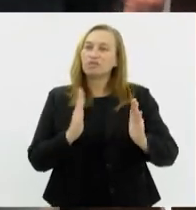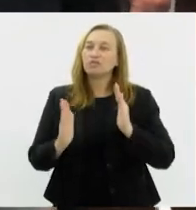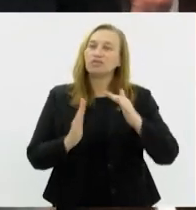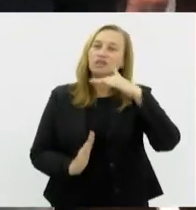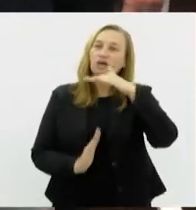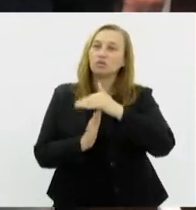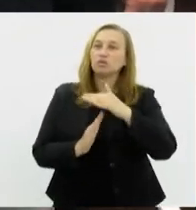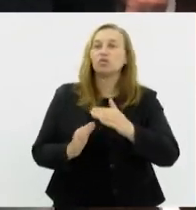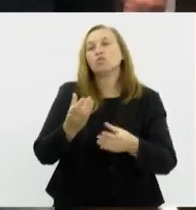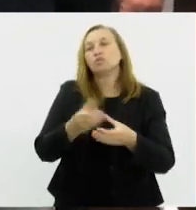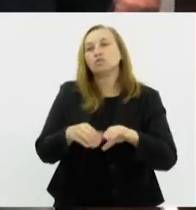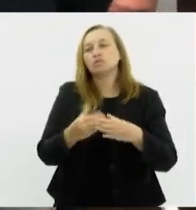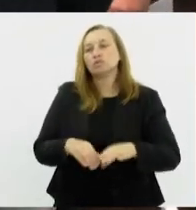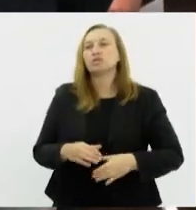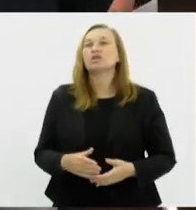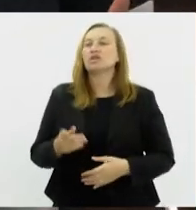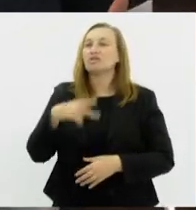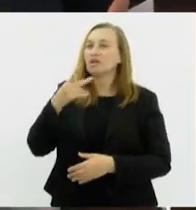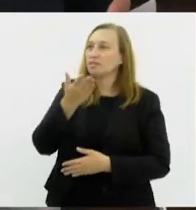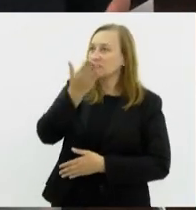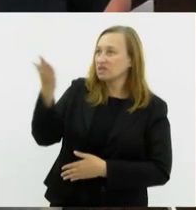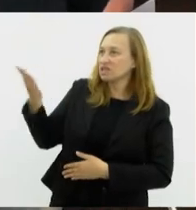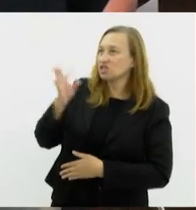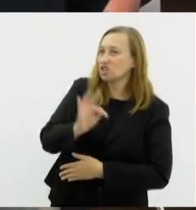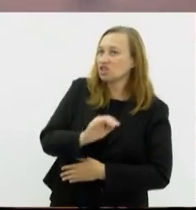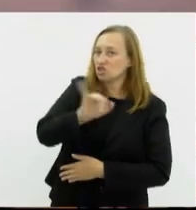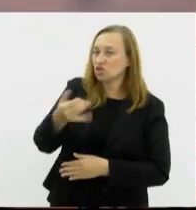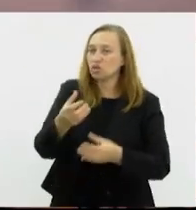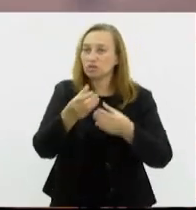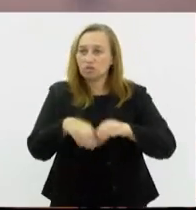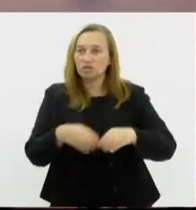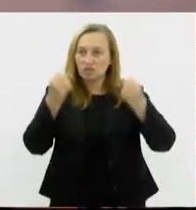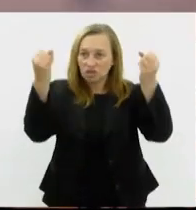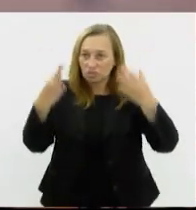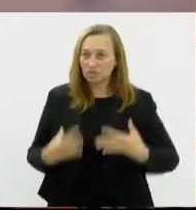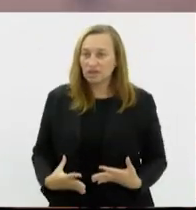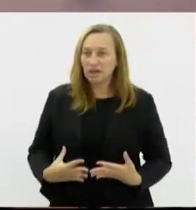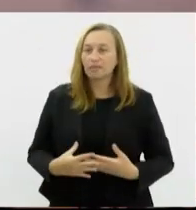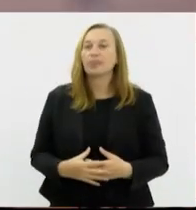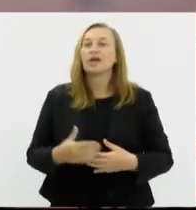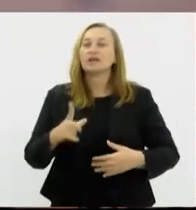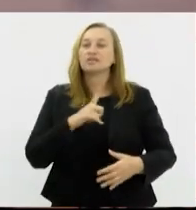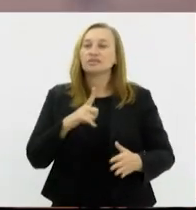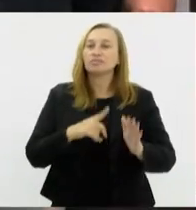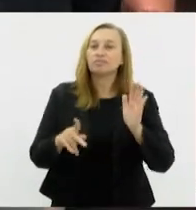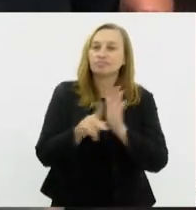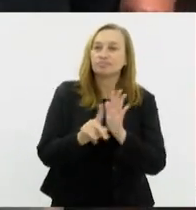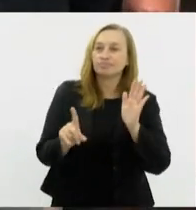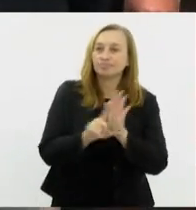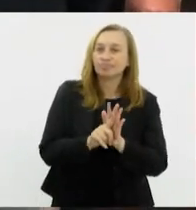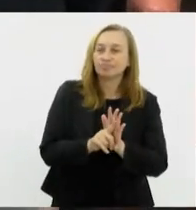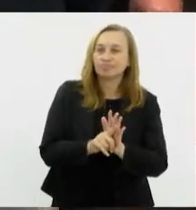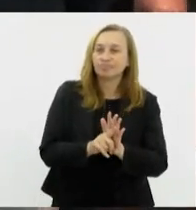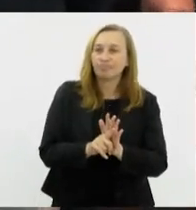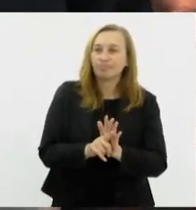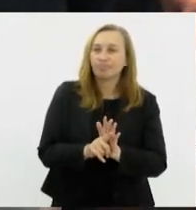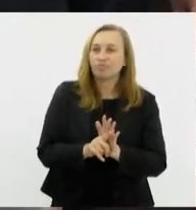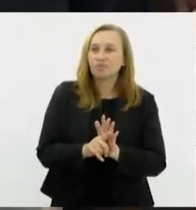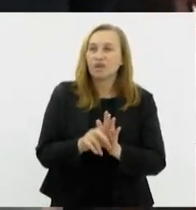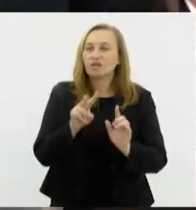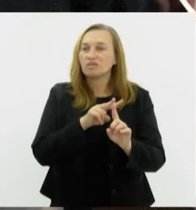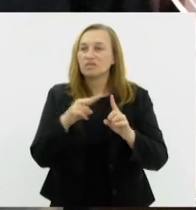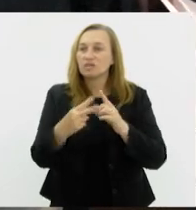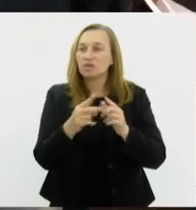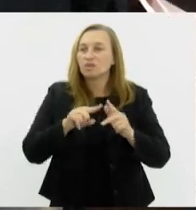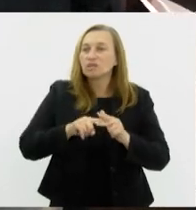as representações aqui do concurso do TJ que estão na galeria e fazer um esclarecimento. Eu tenho um projeto de lei que visa